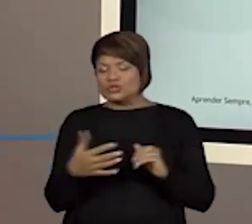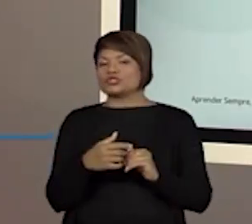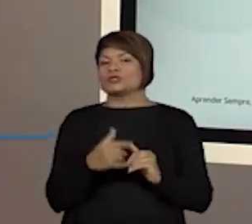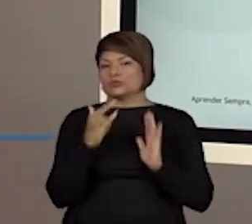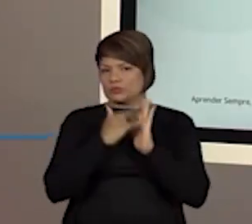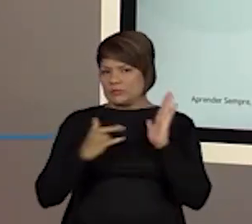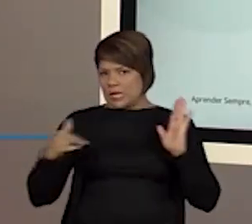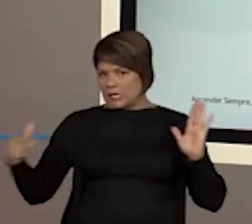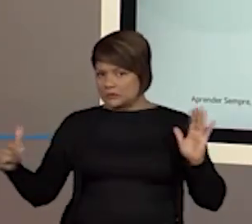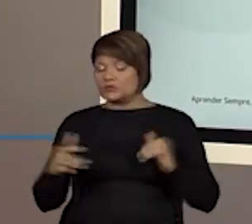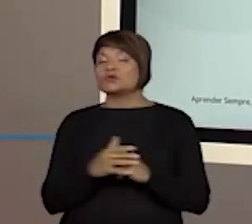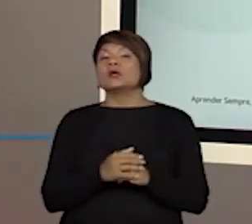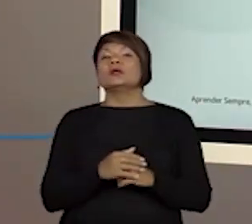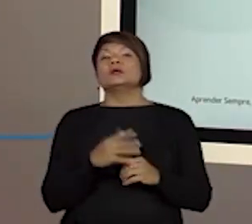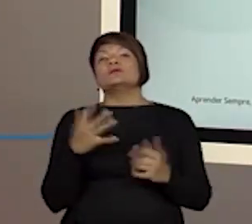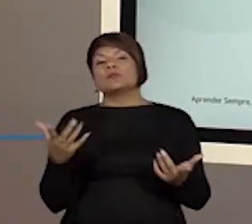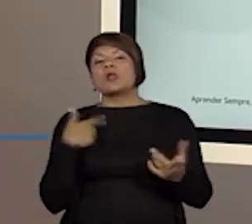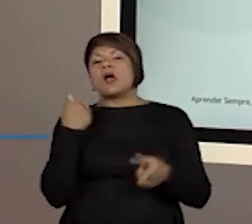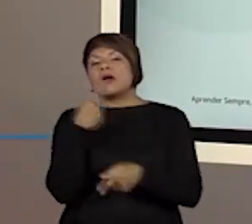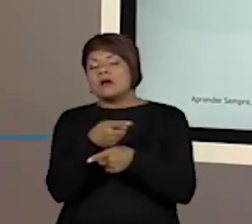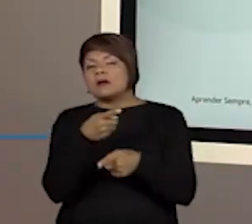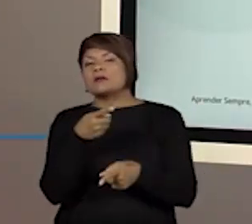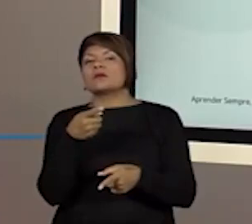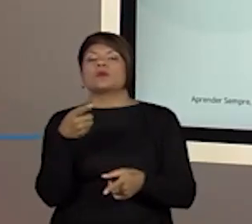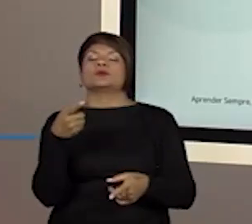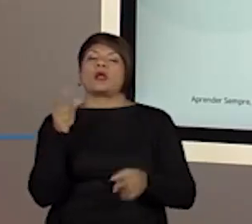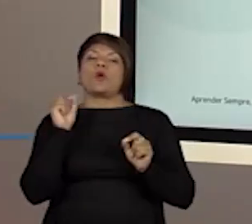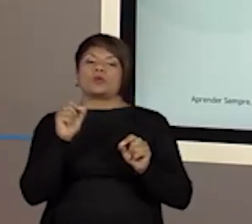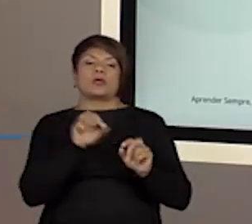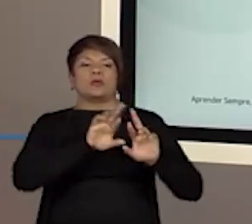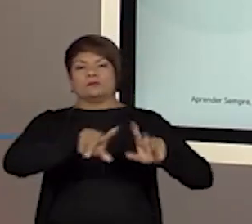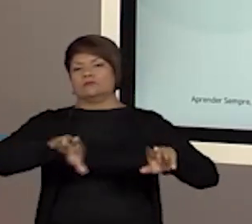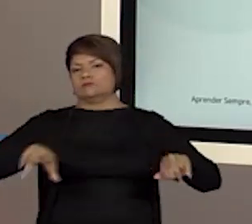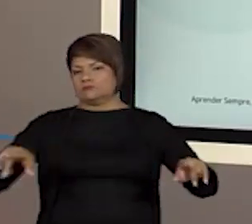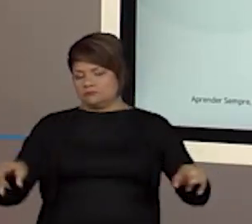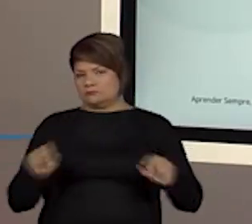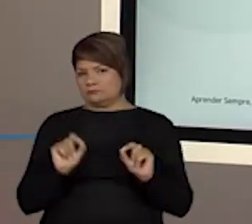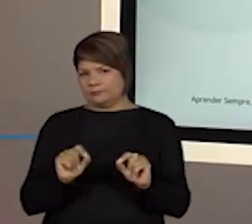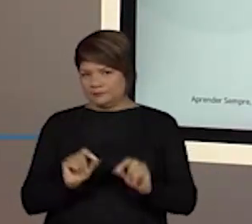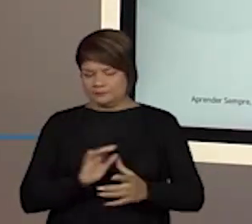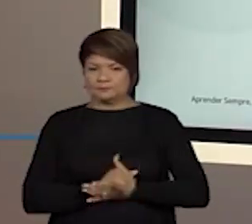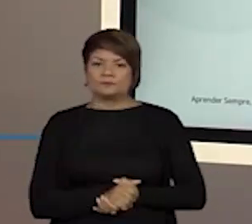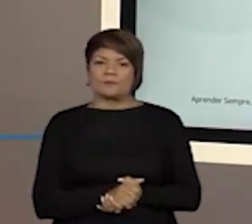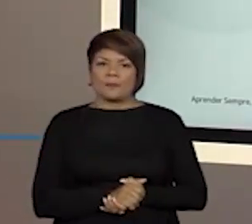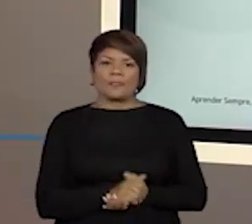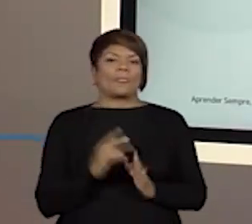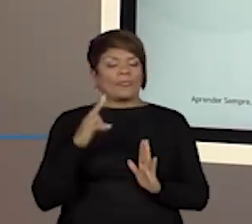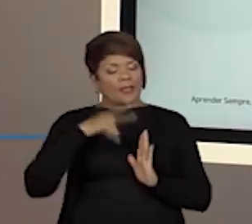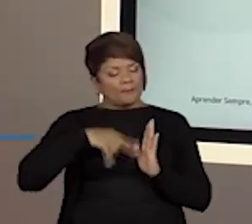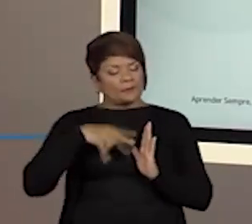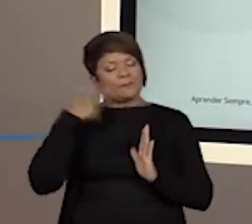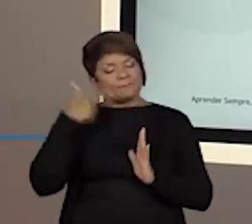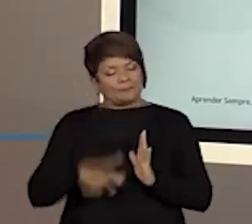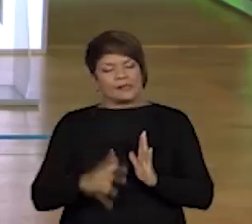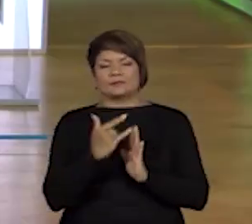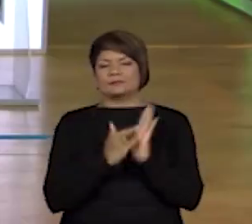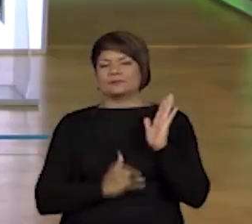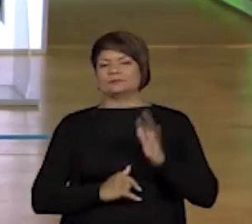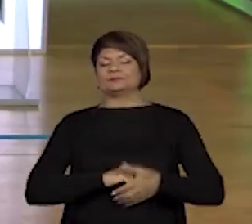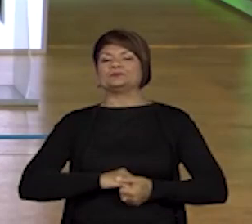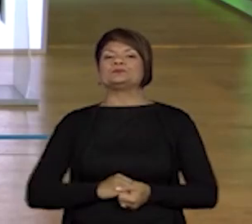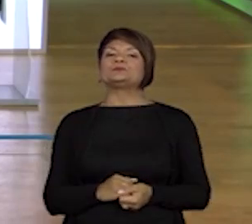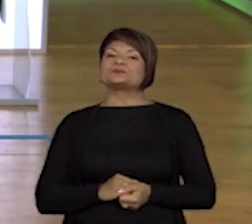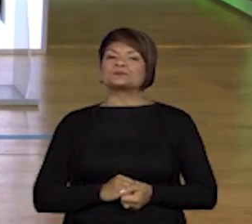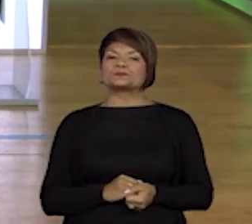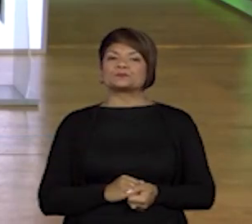fazer essa identificação aí do que difere um do outro. Então, vamos realizar a leitura de mais um texto. Olha